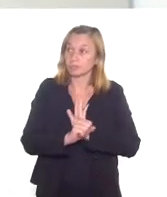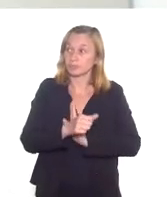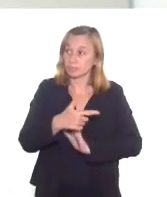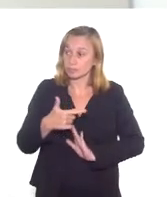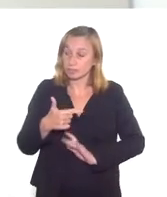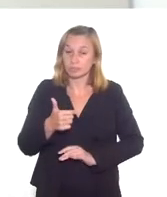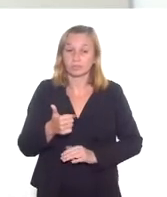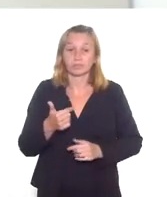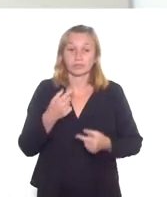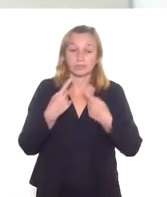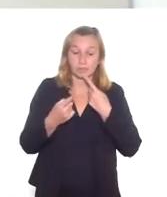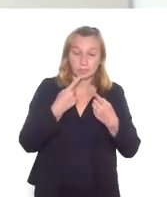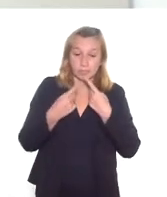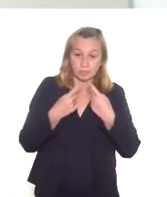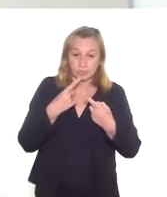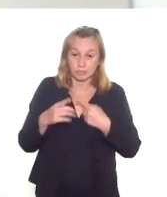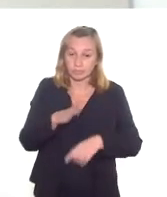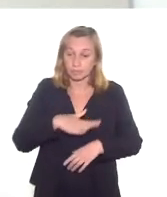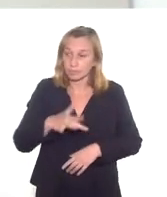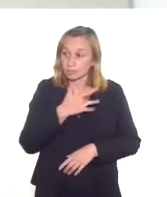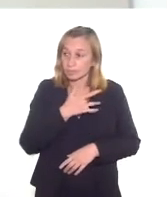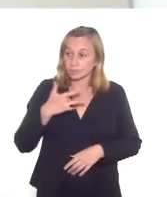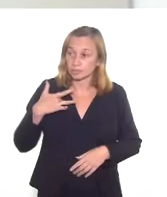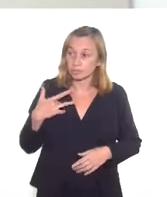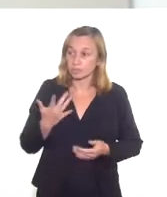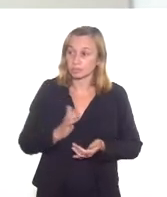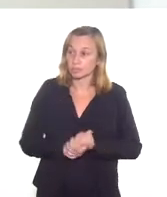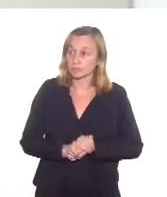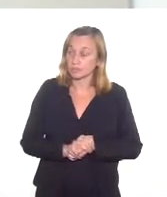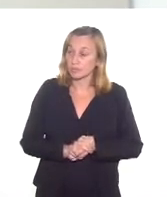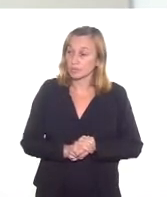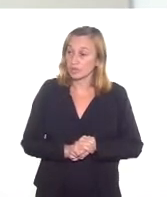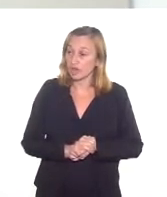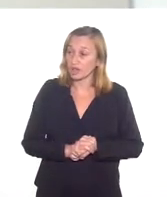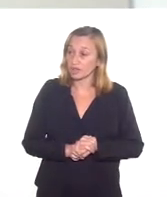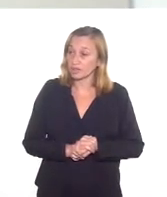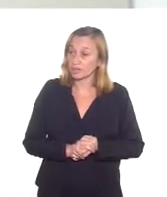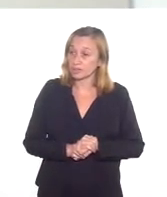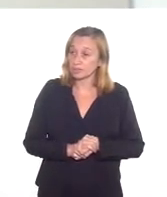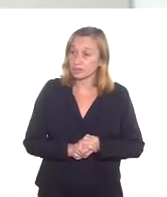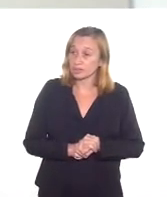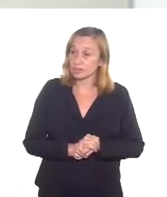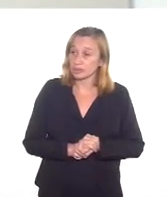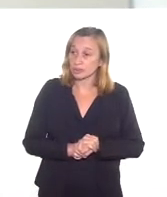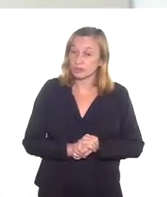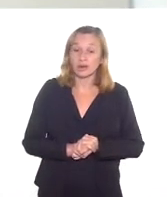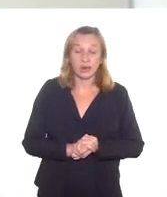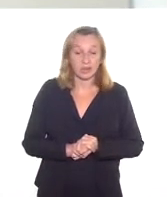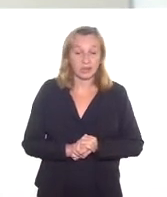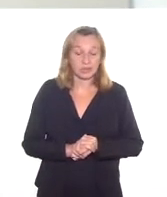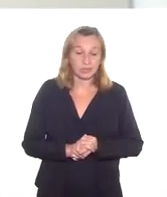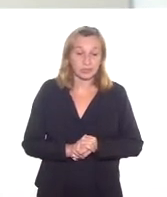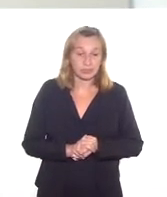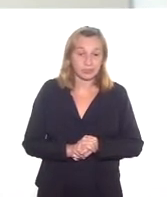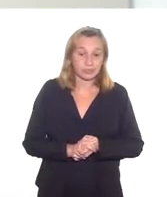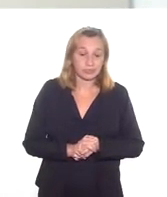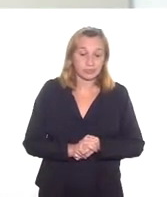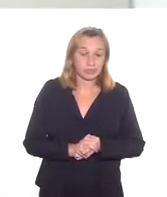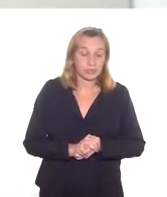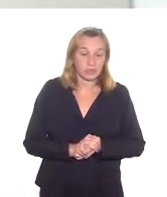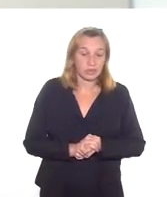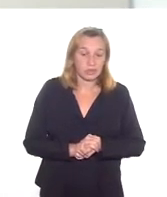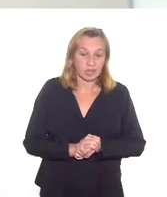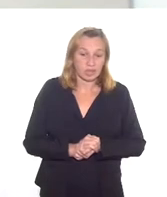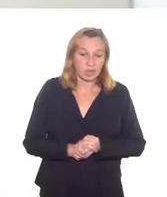de debater como a saúde poderia contribuir para que a população enfrentasse, né,